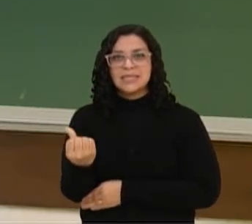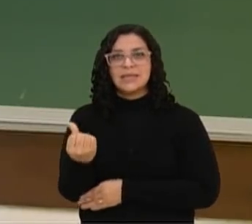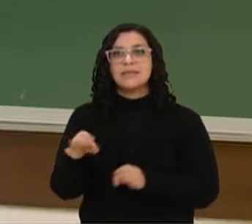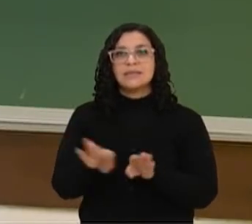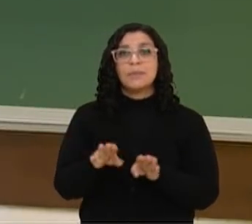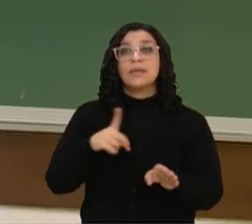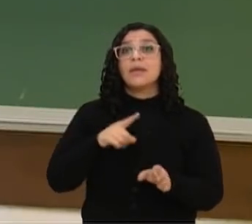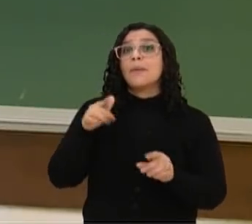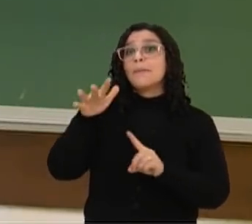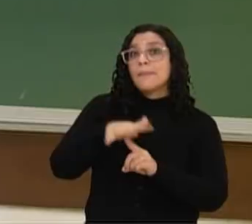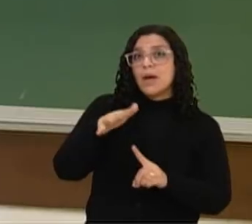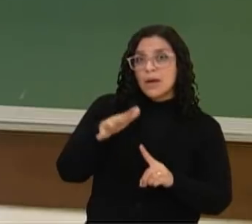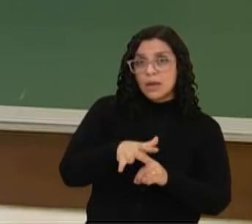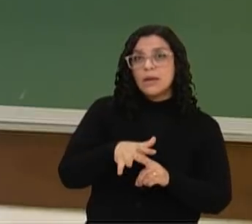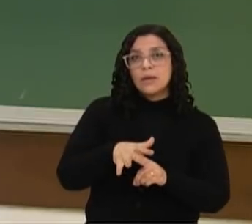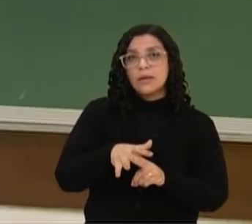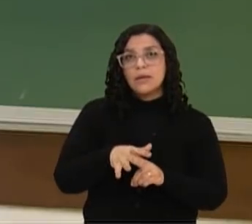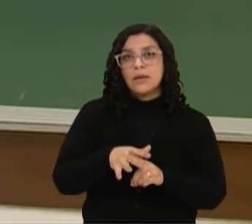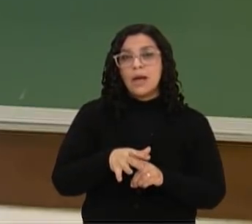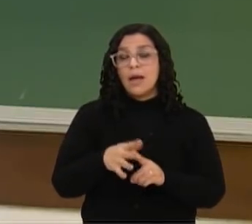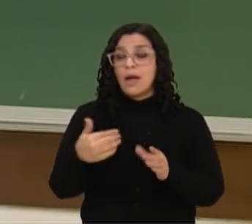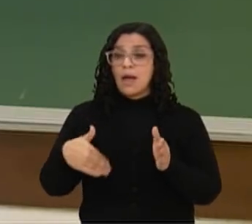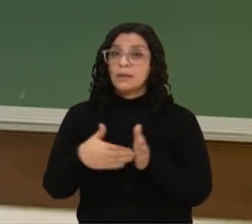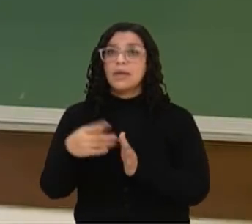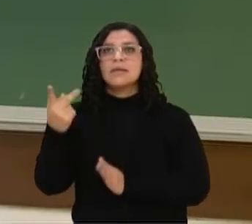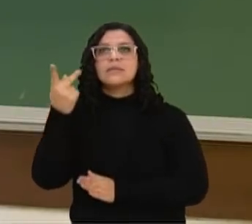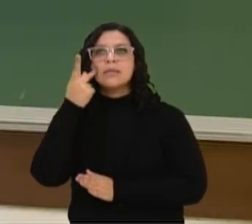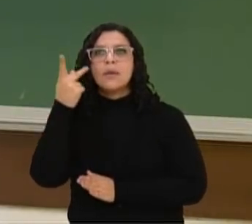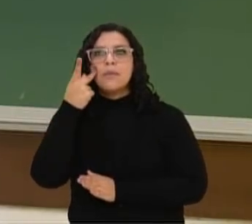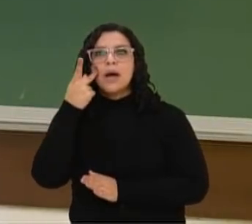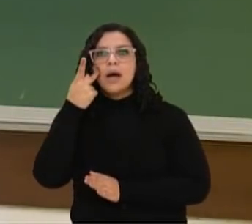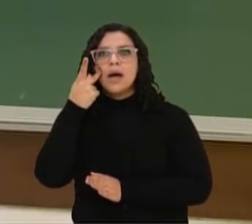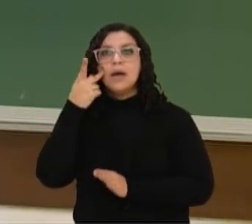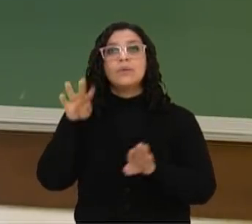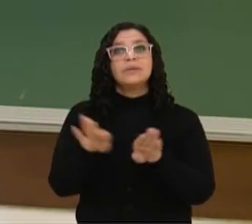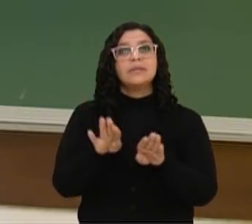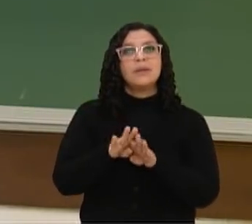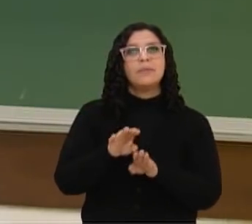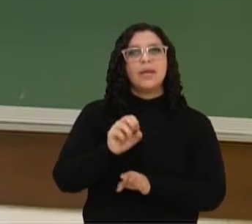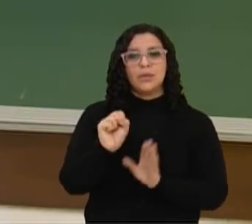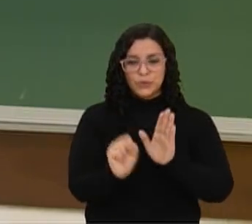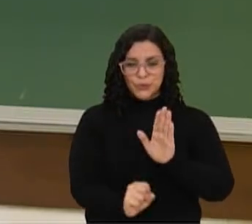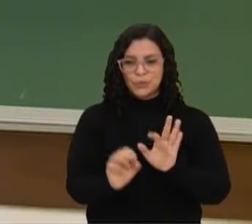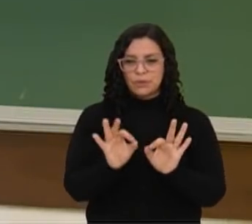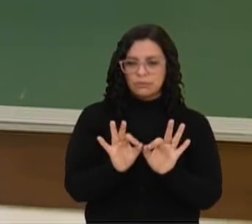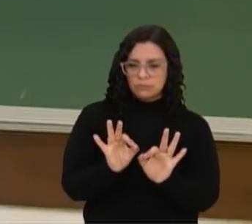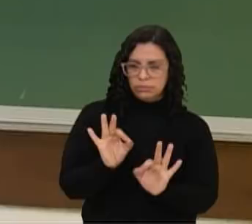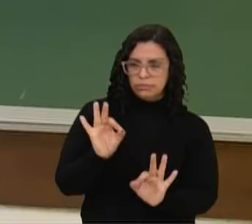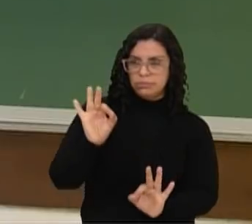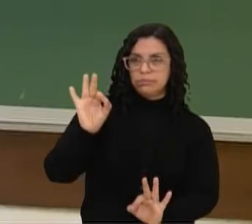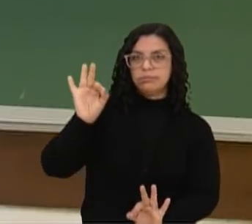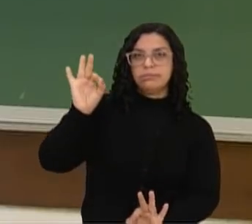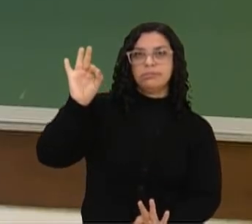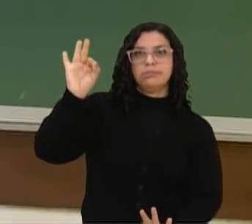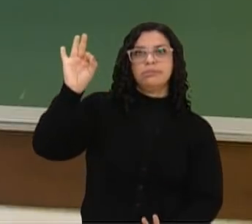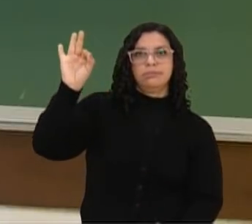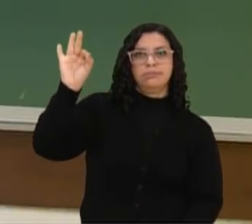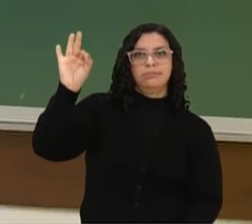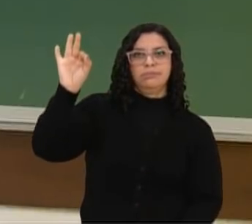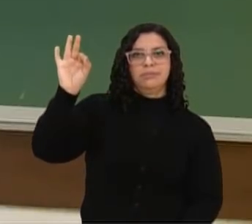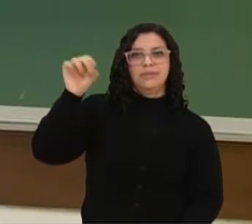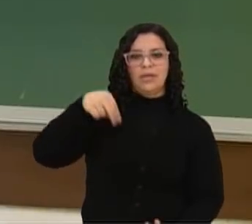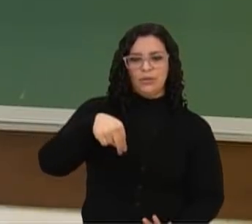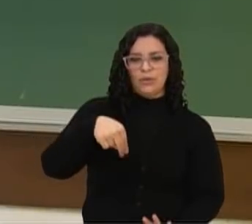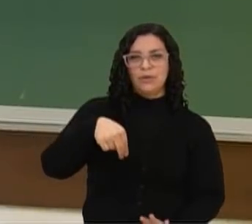faz a ligação do Paraná com São Paulo e o sul do Brasil com o restante do Brasil, porque ela corta de